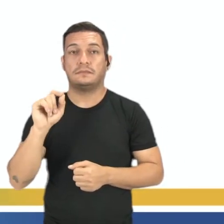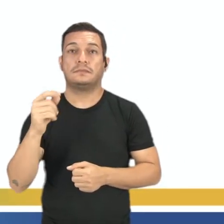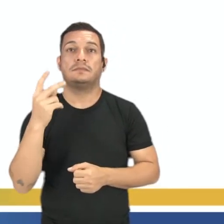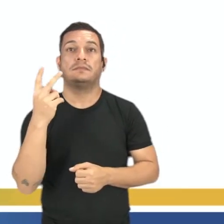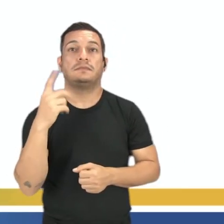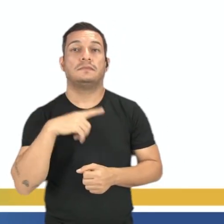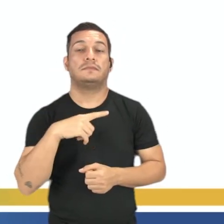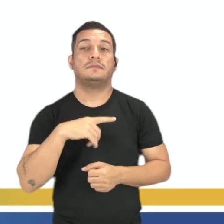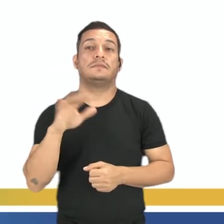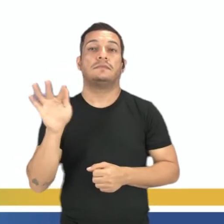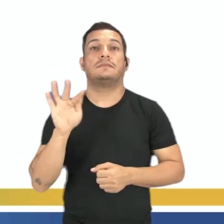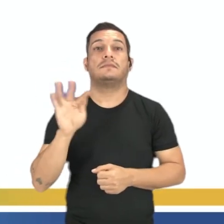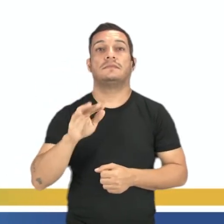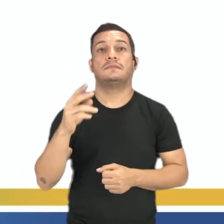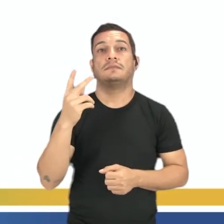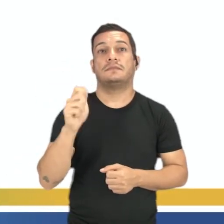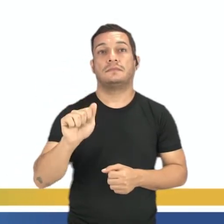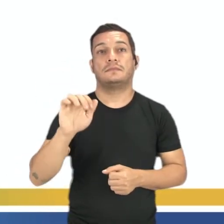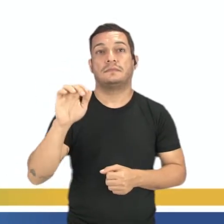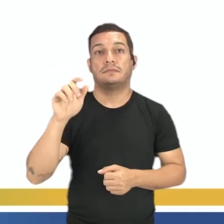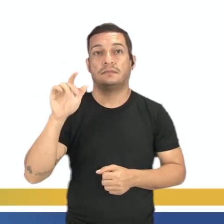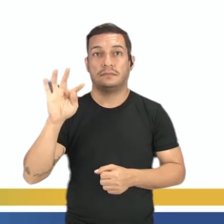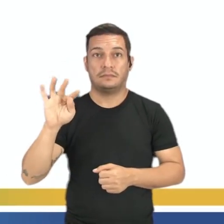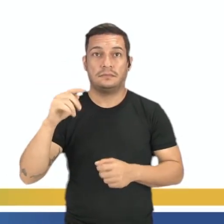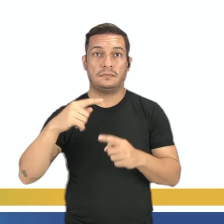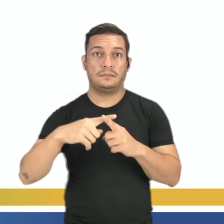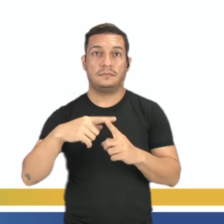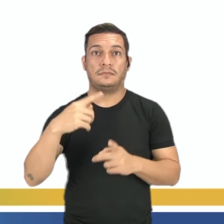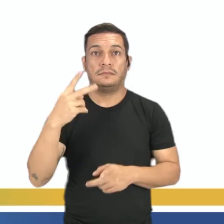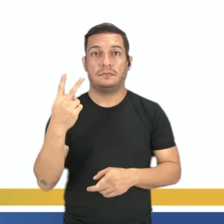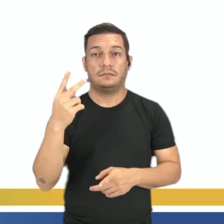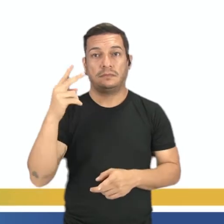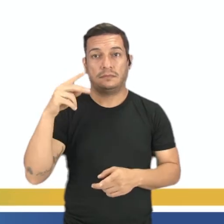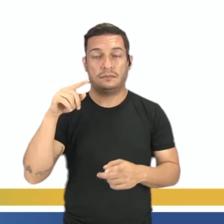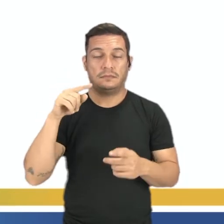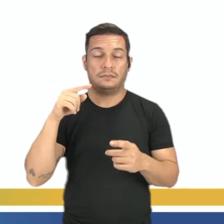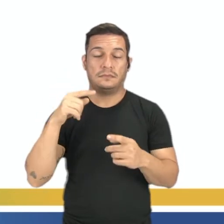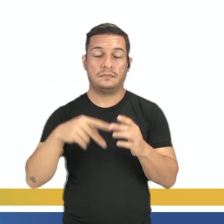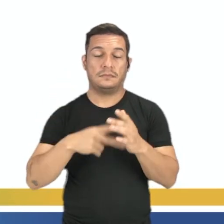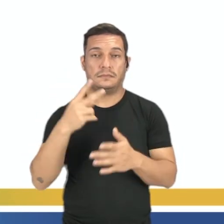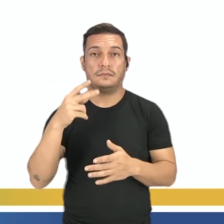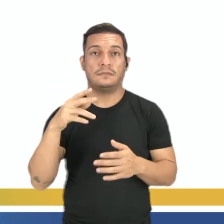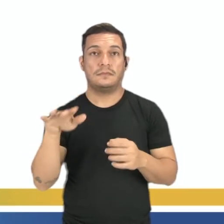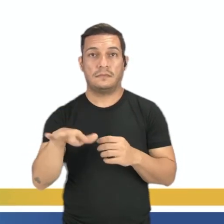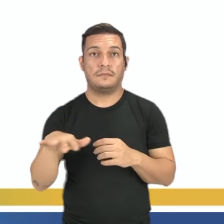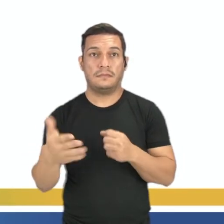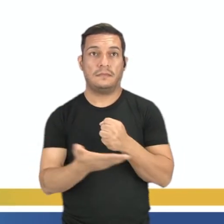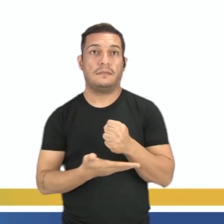igual, temos aqui a forma, a área lateral mais 2 vezes a área da base.